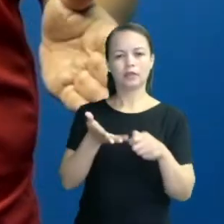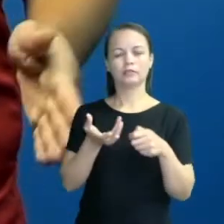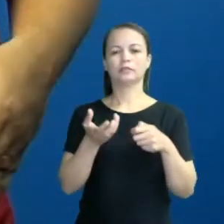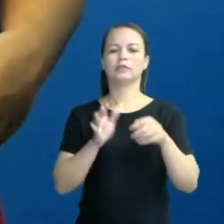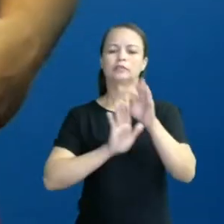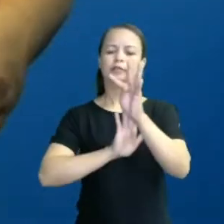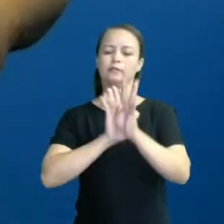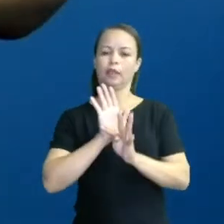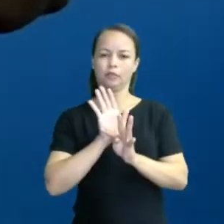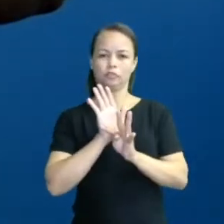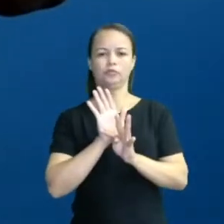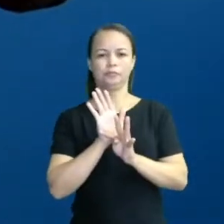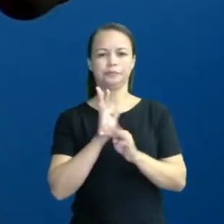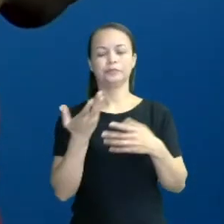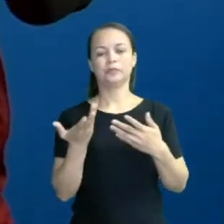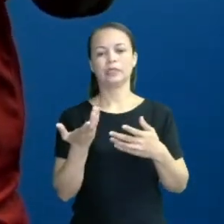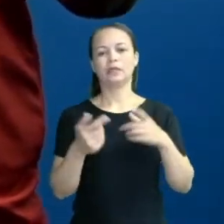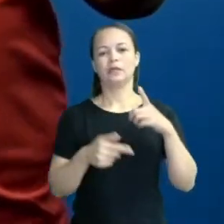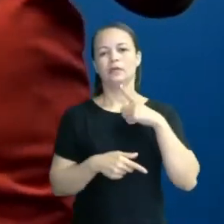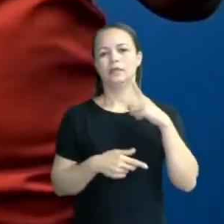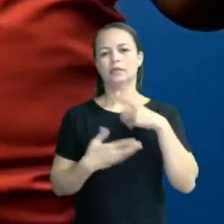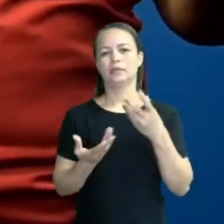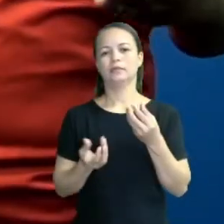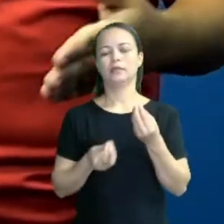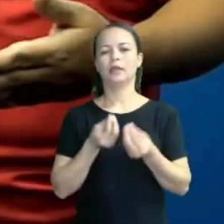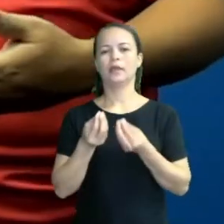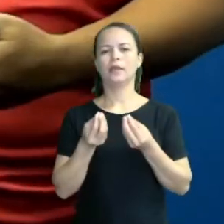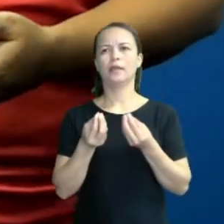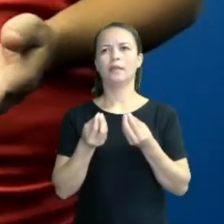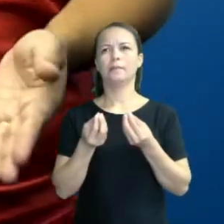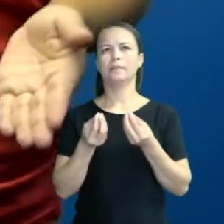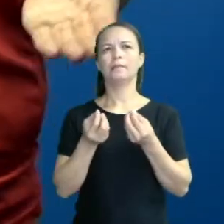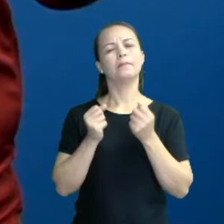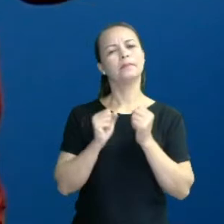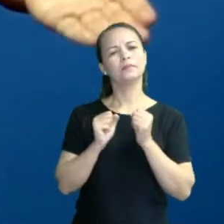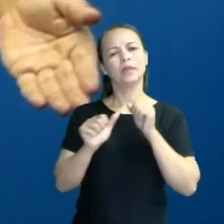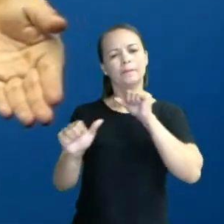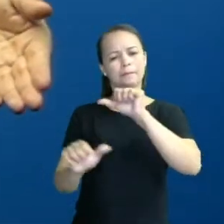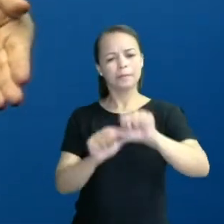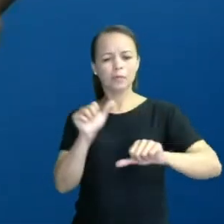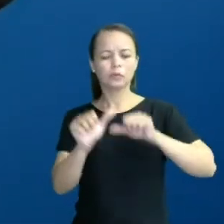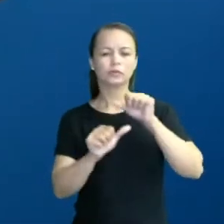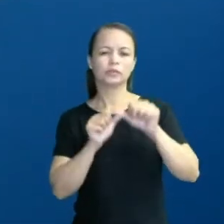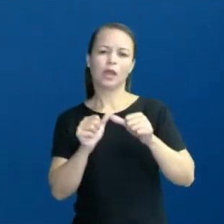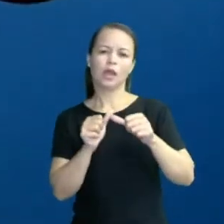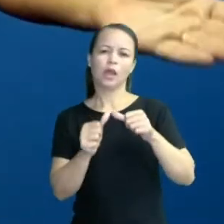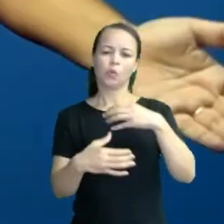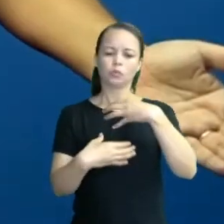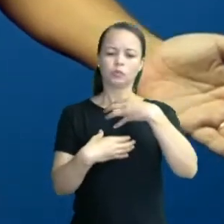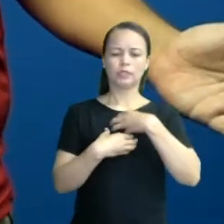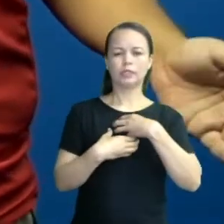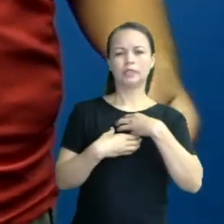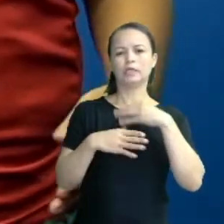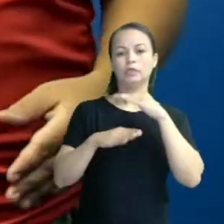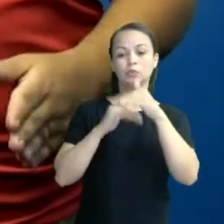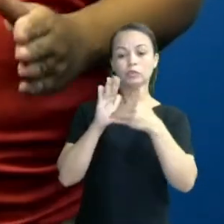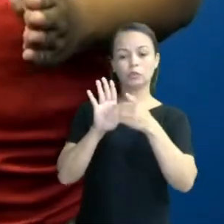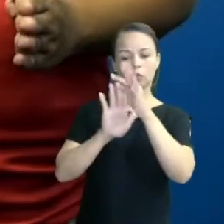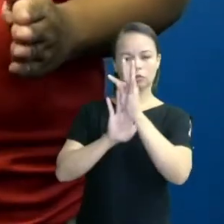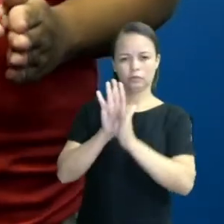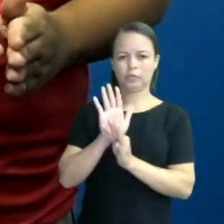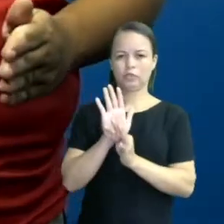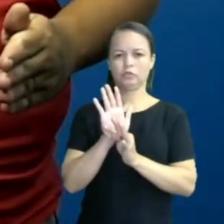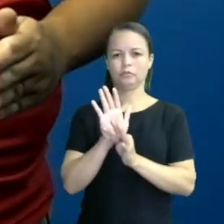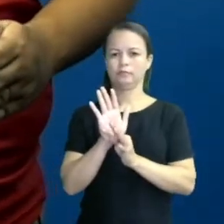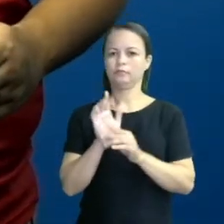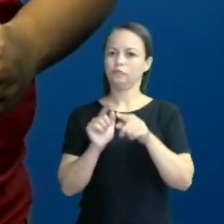textos, e terem ou até mudarem o sentido de todo um texto,